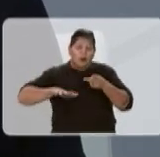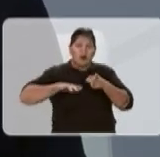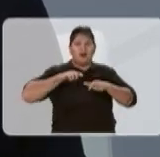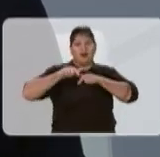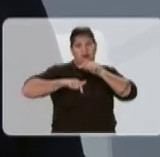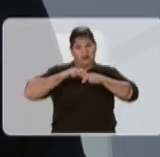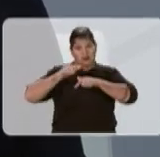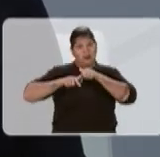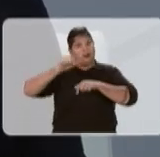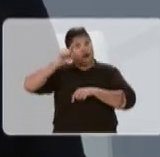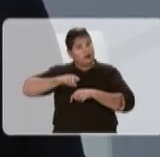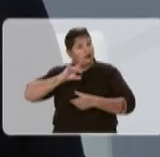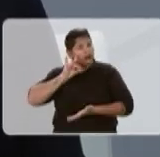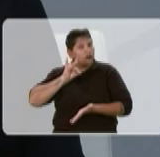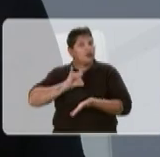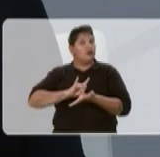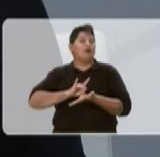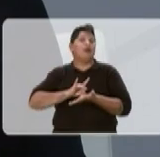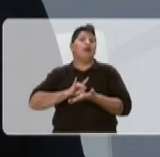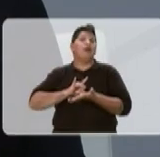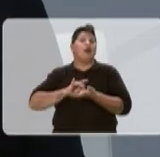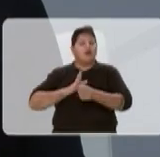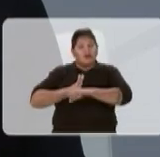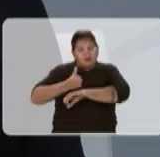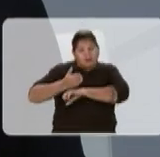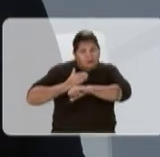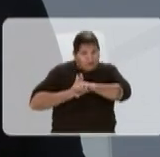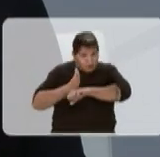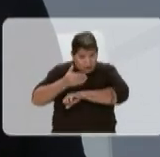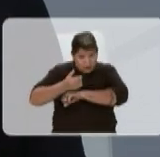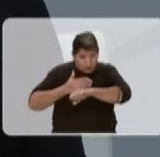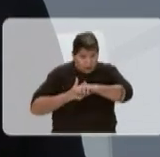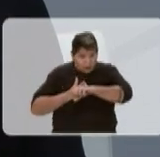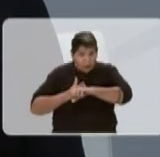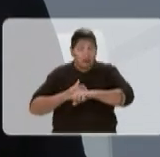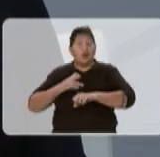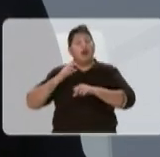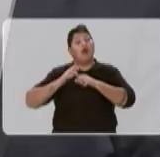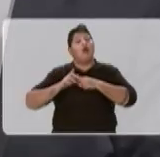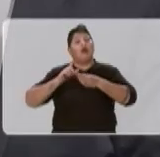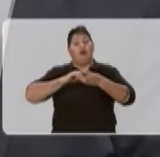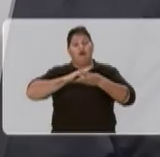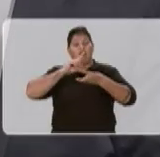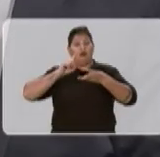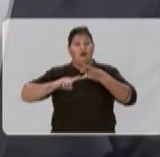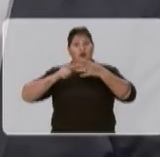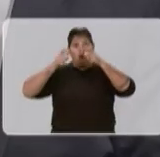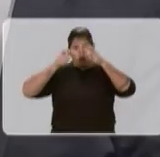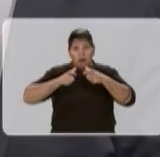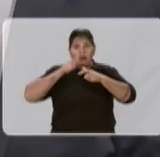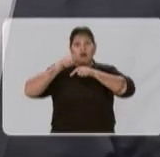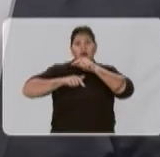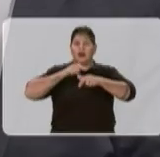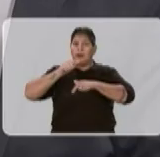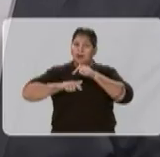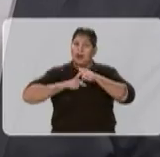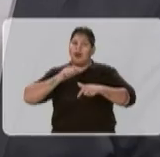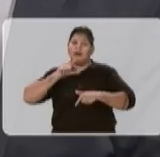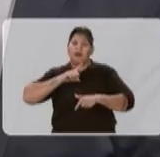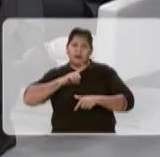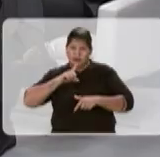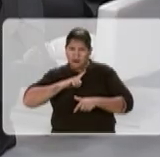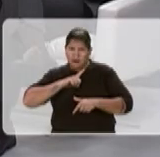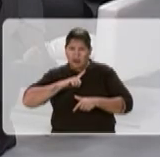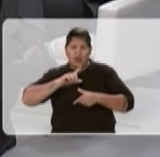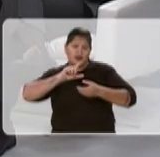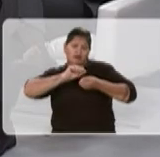Os ambientes de trabalho serem efetivamente acessíveis, os postos de trabalho